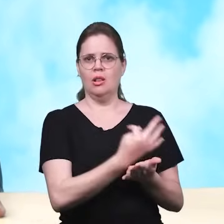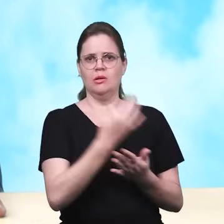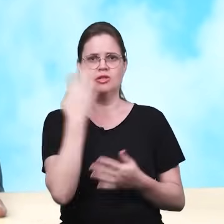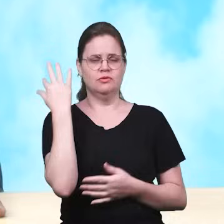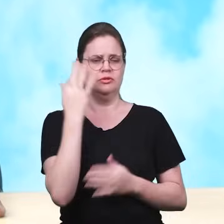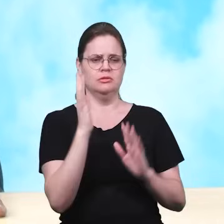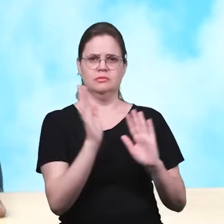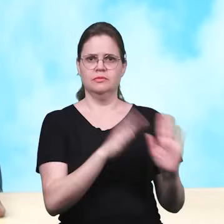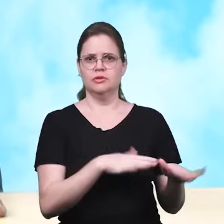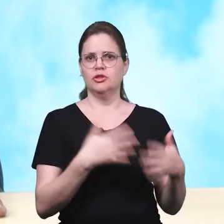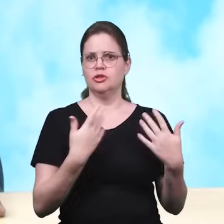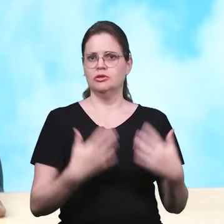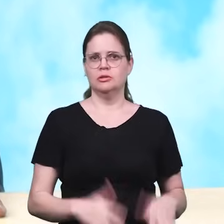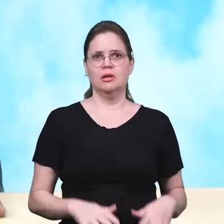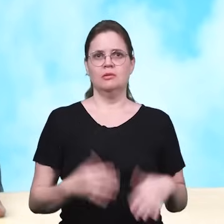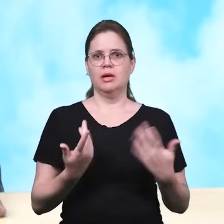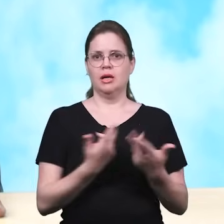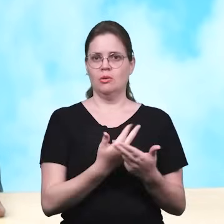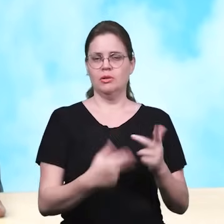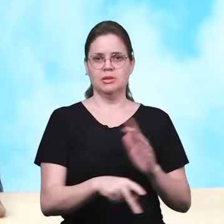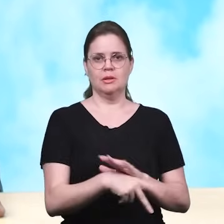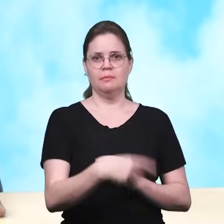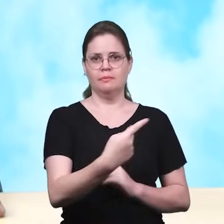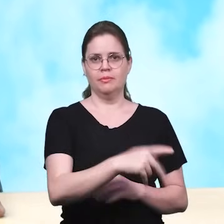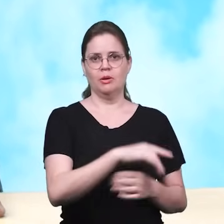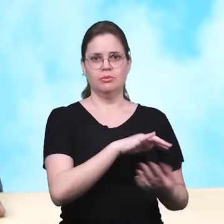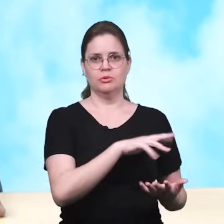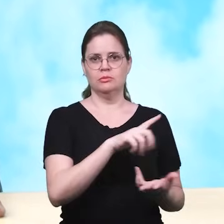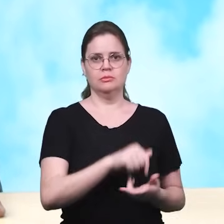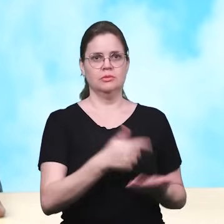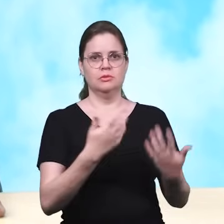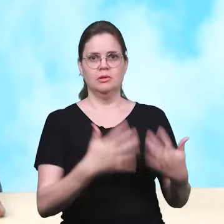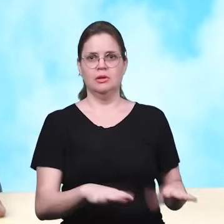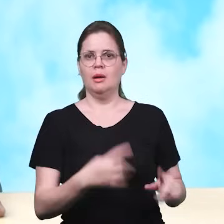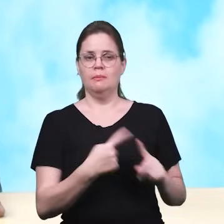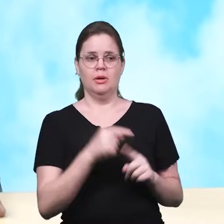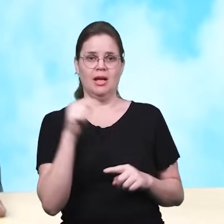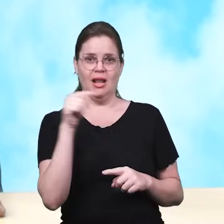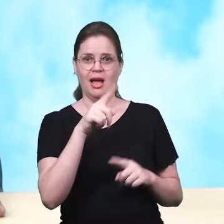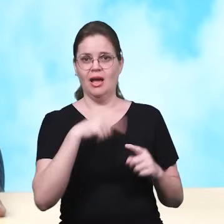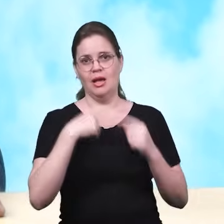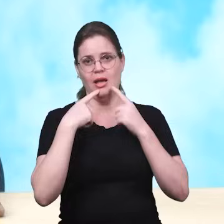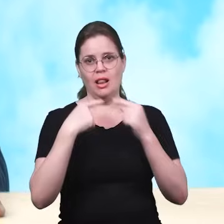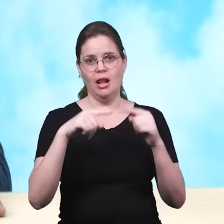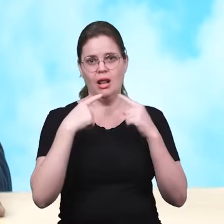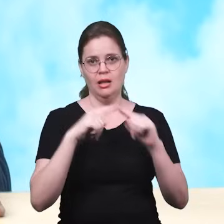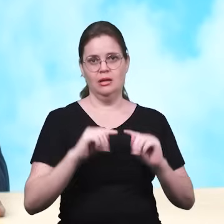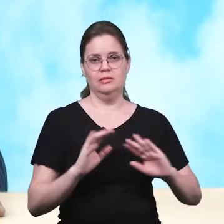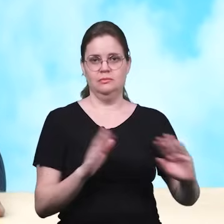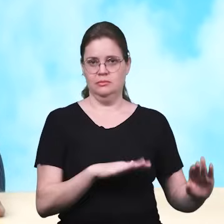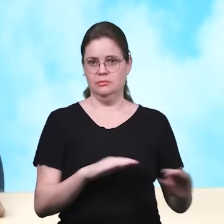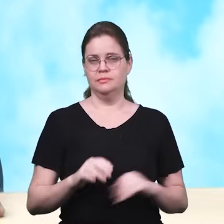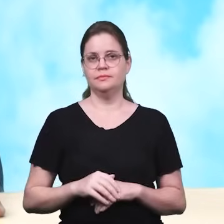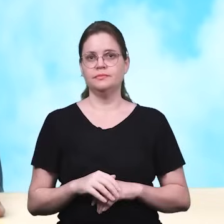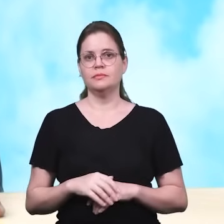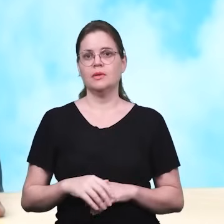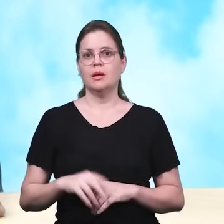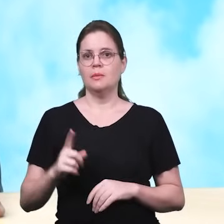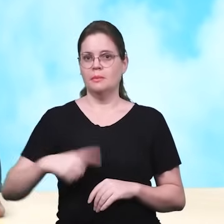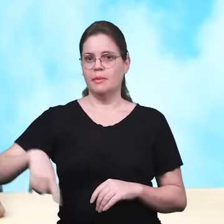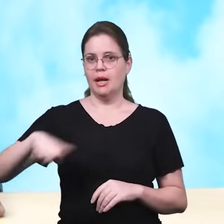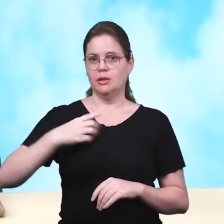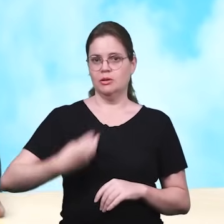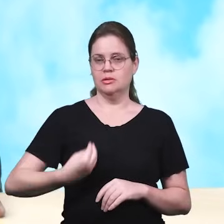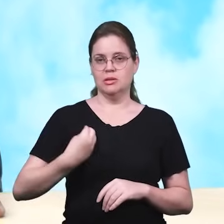queremos as panelas de carne do Egito, porque panela de carne do Egito é murmuração. Alimento para essa vida